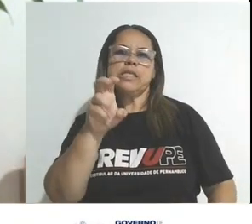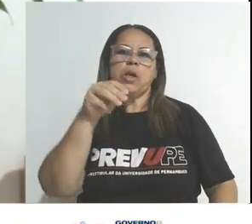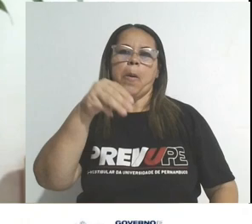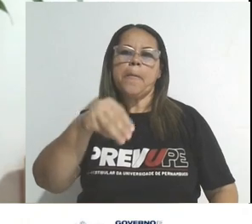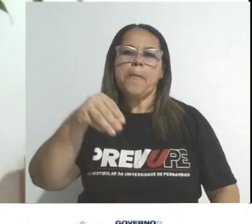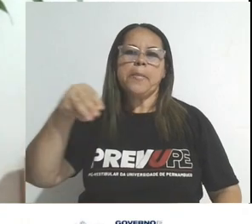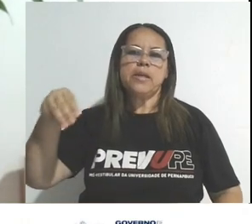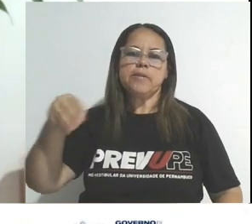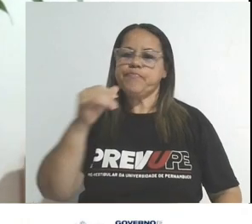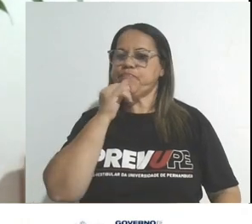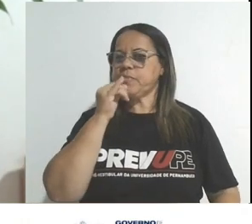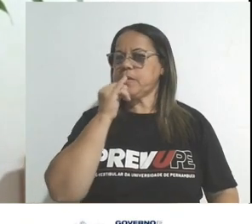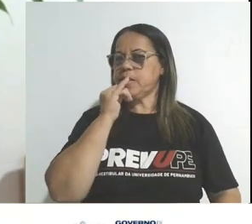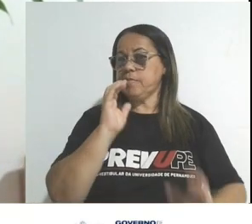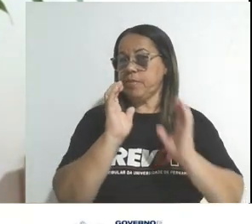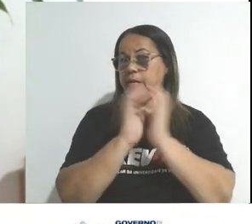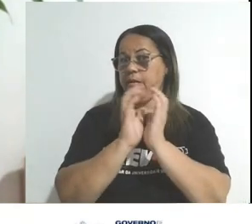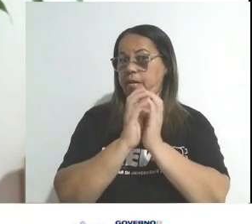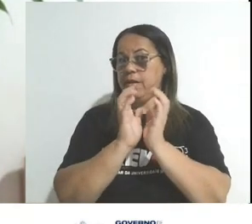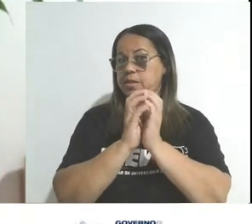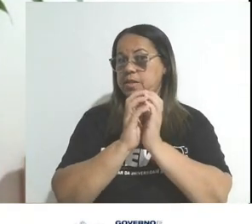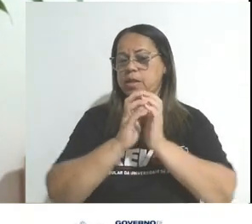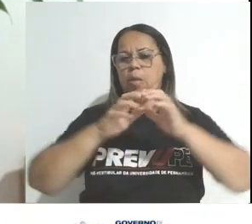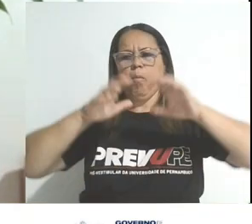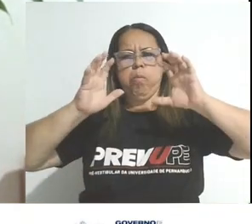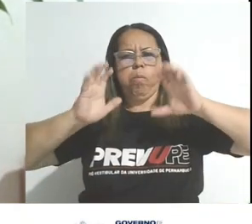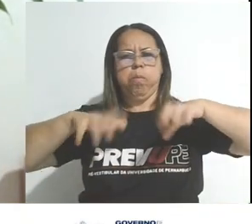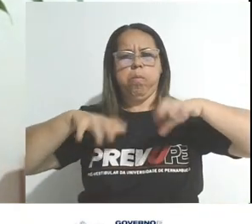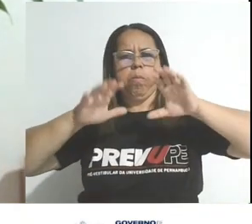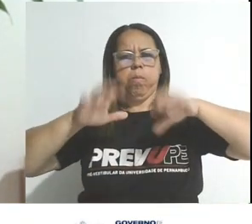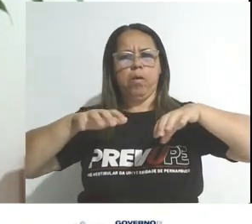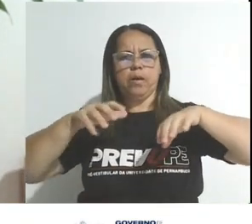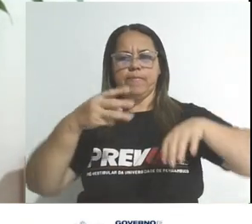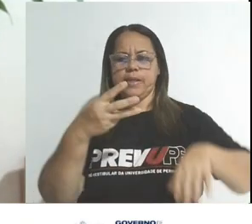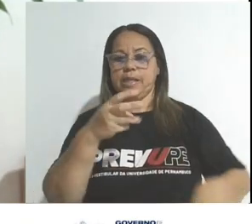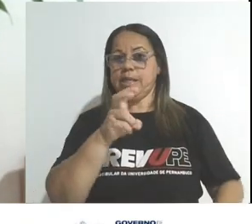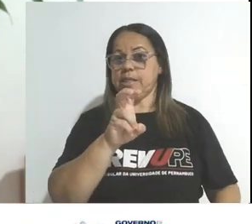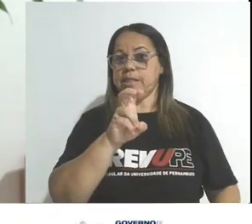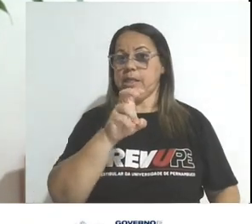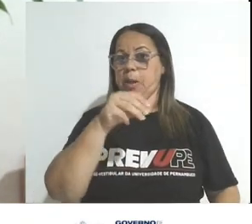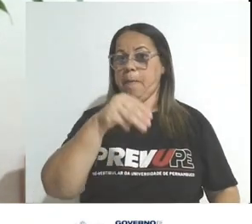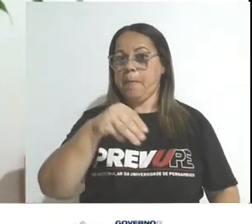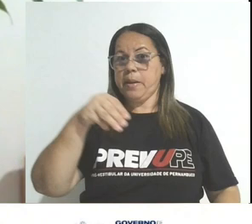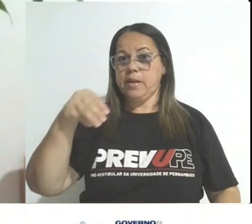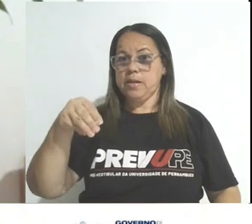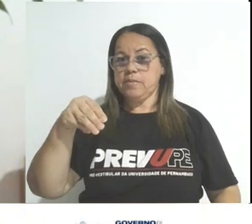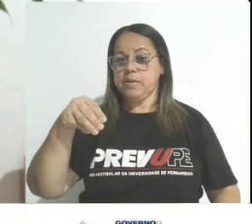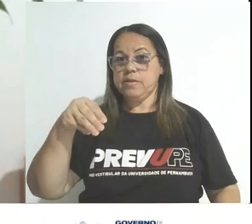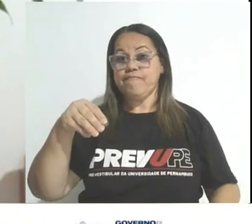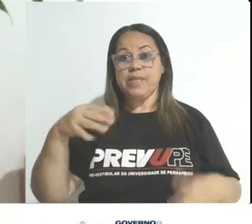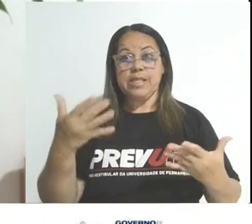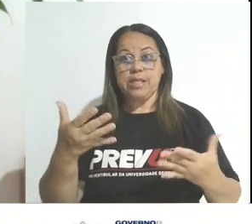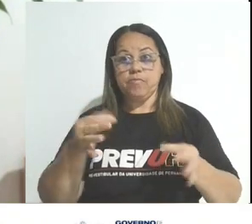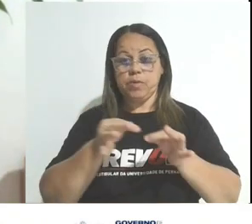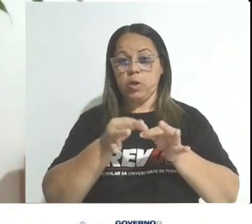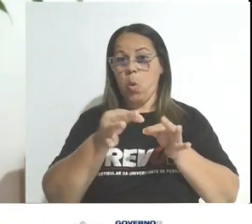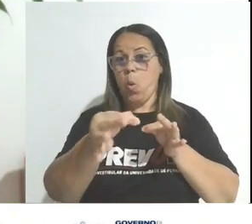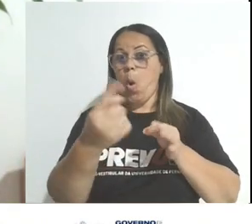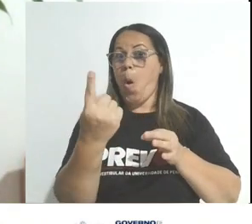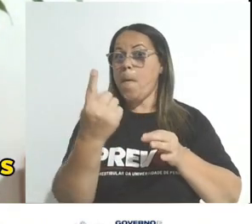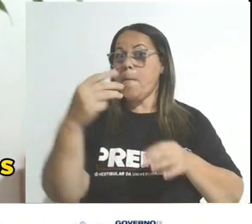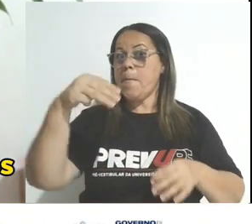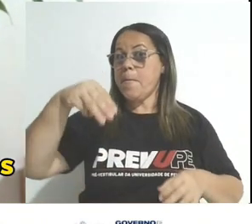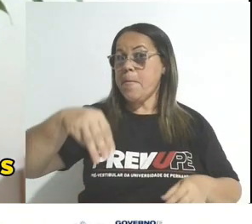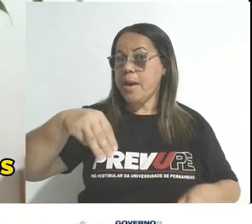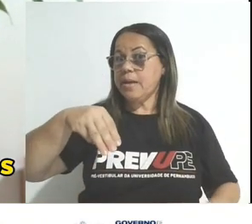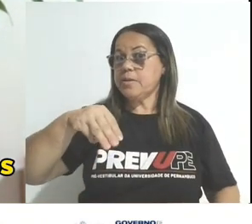que na cidade de Recife choveu 35 milímetros, ou seja, a cada um metro